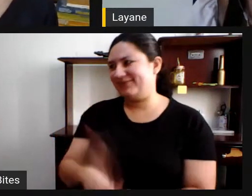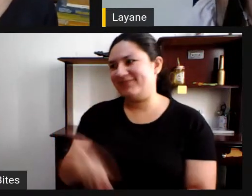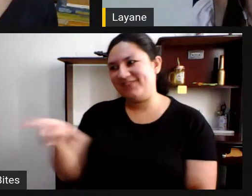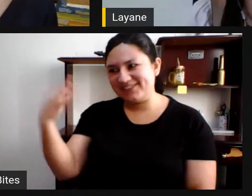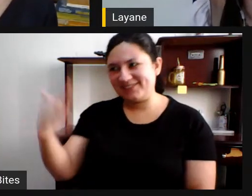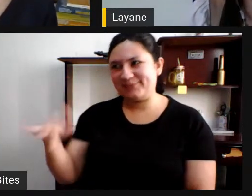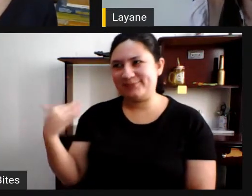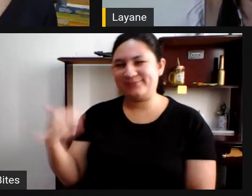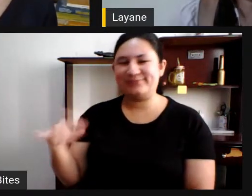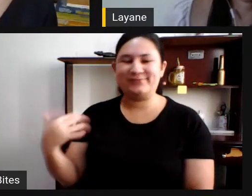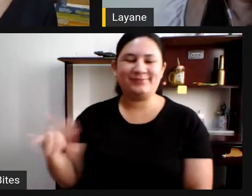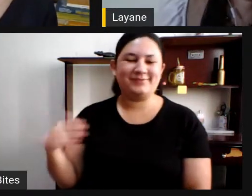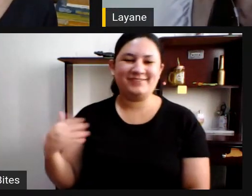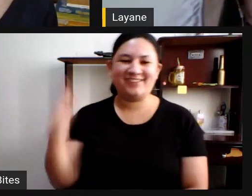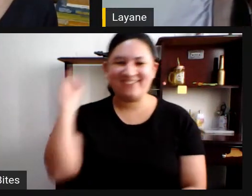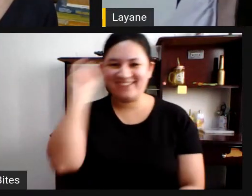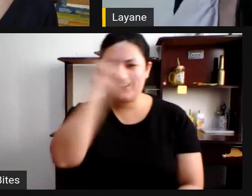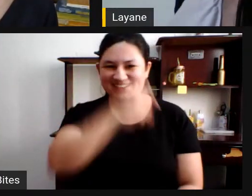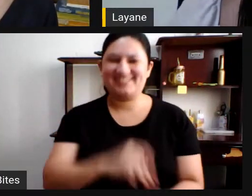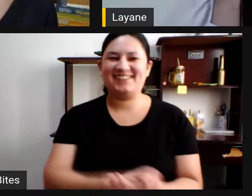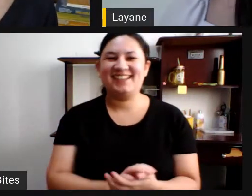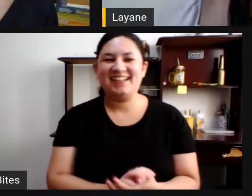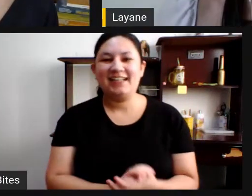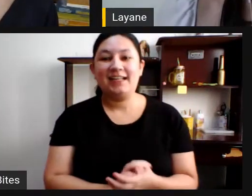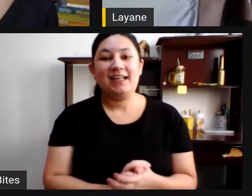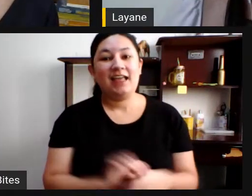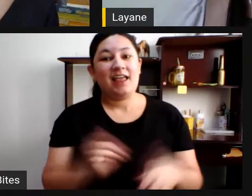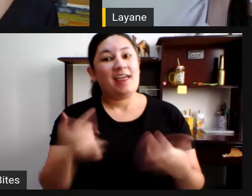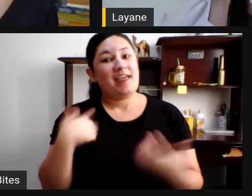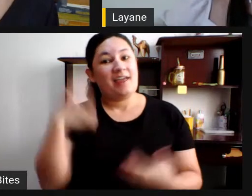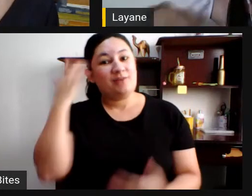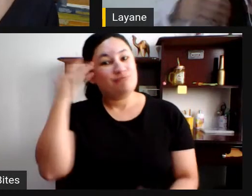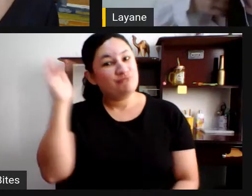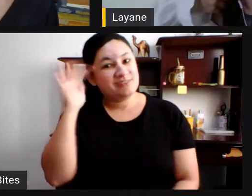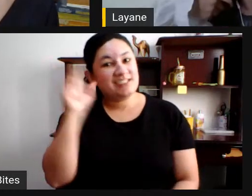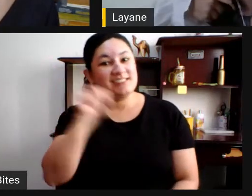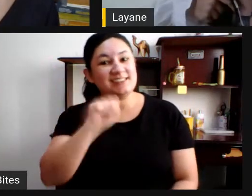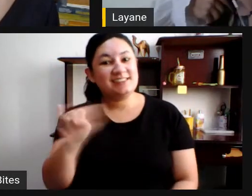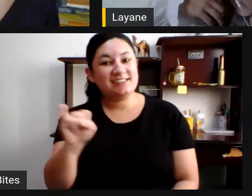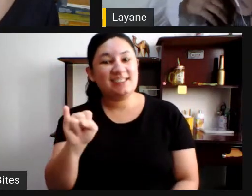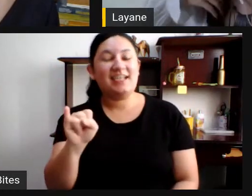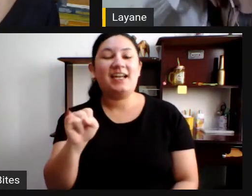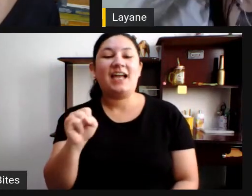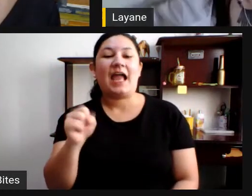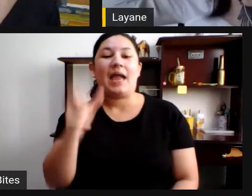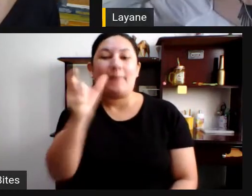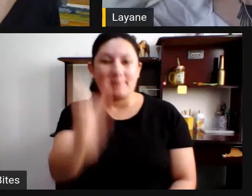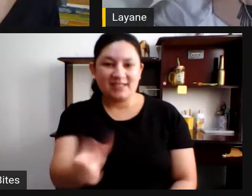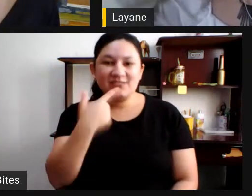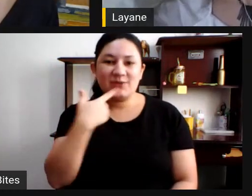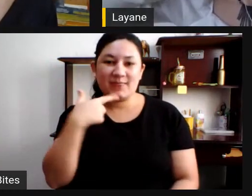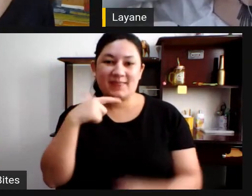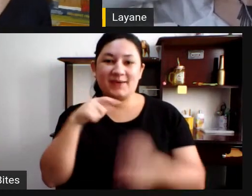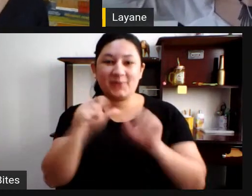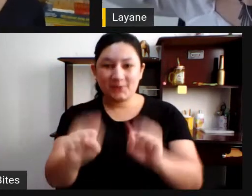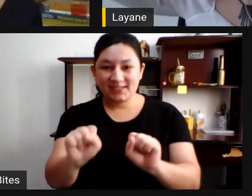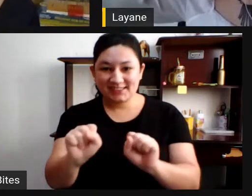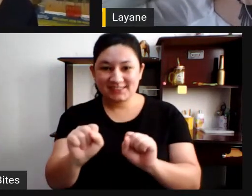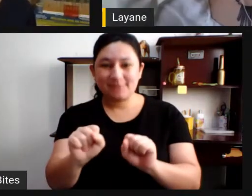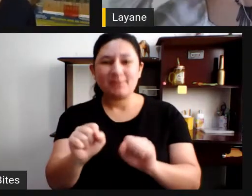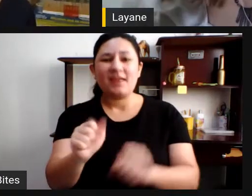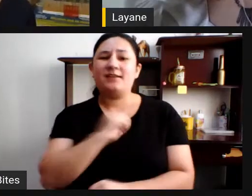se o o linguista ele ele consegue ter tanto poder talvez ele esteja um pouco pessimista